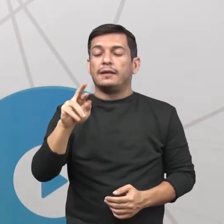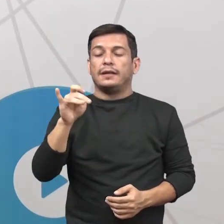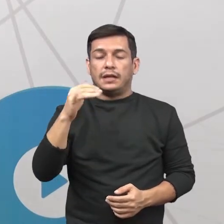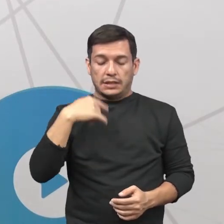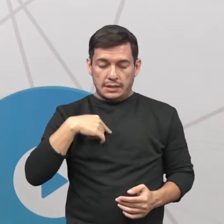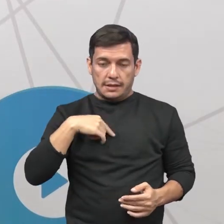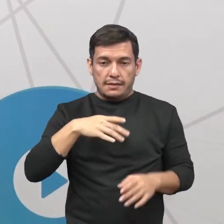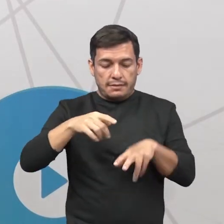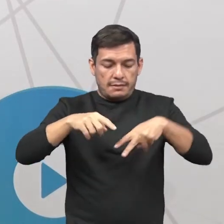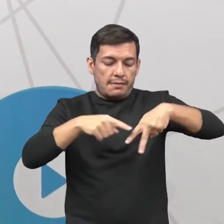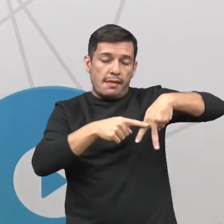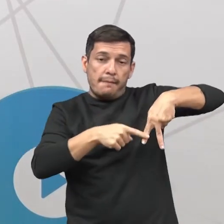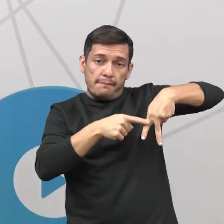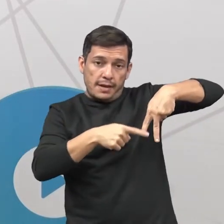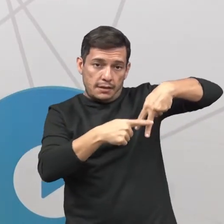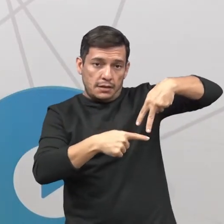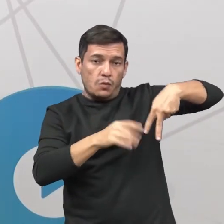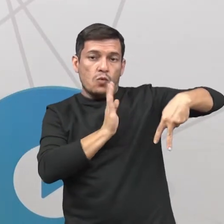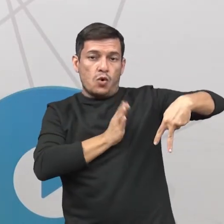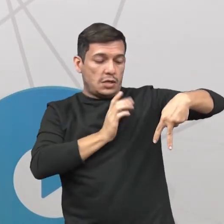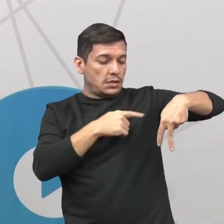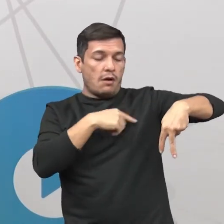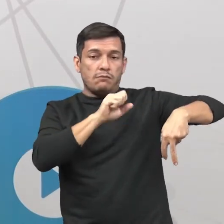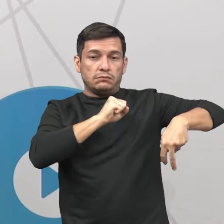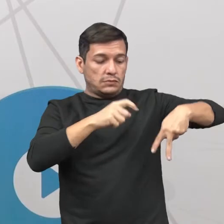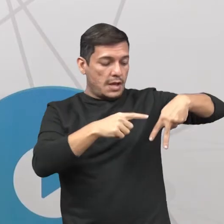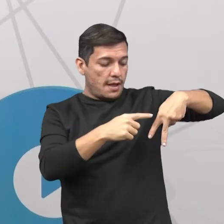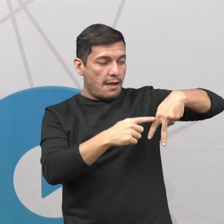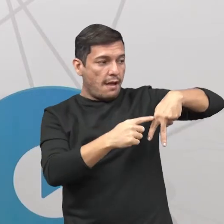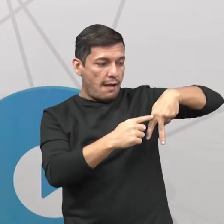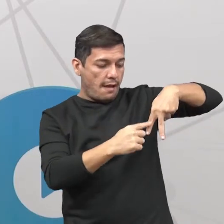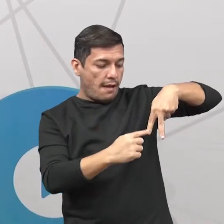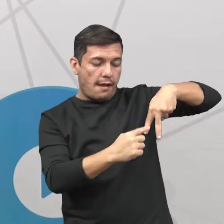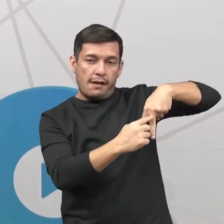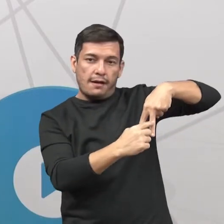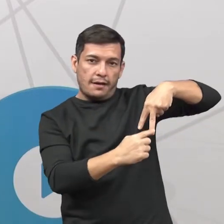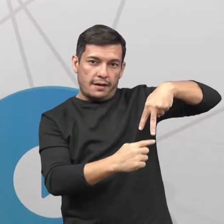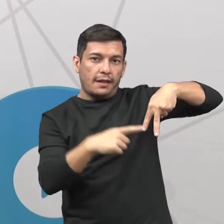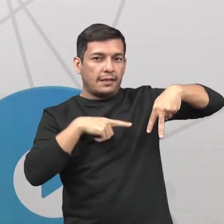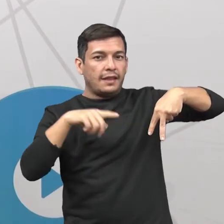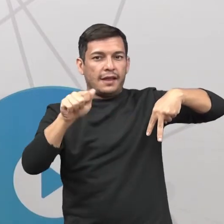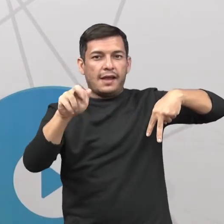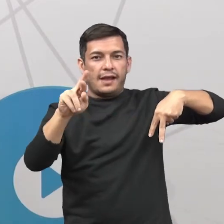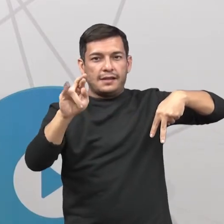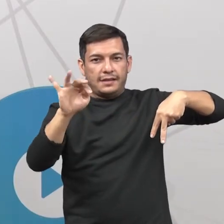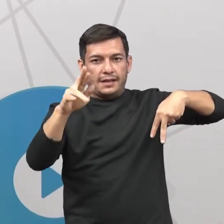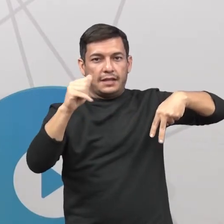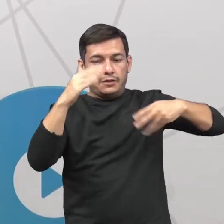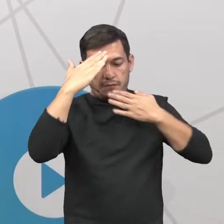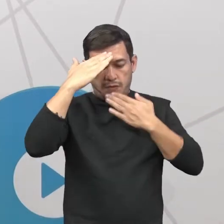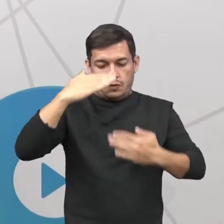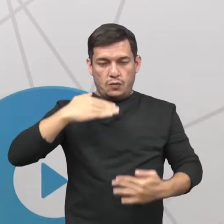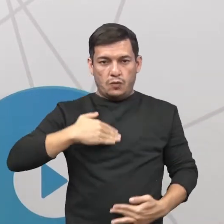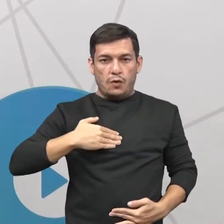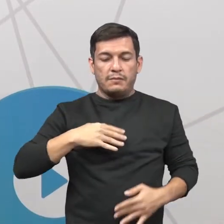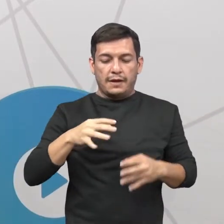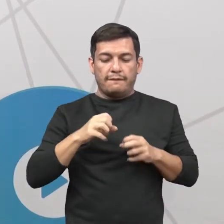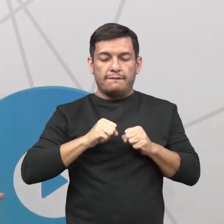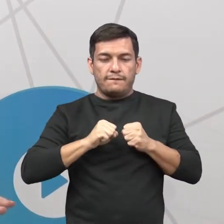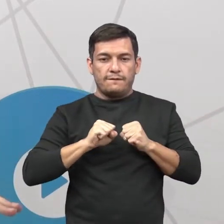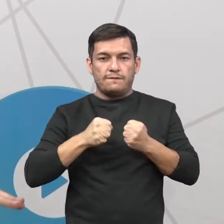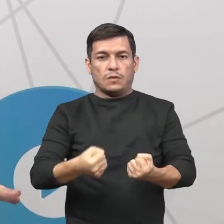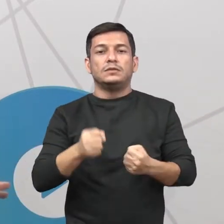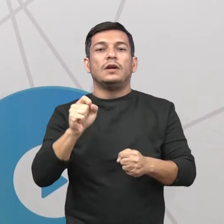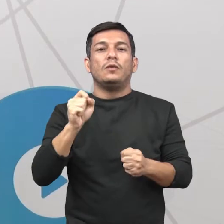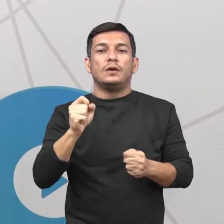perna. O coração bombeou aqui. A artéria, ela continua bombeando também pelo meu corpo para forçar